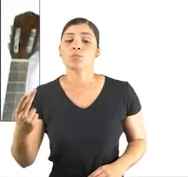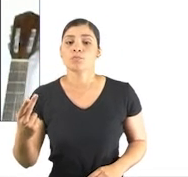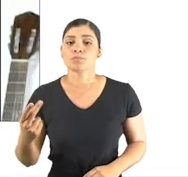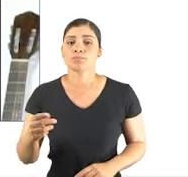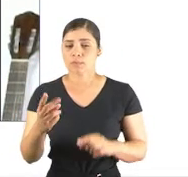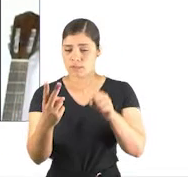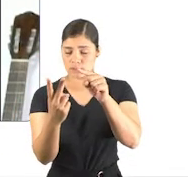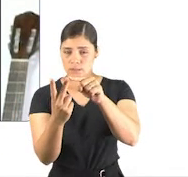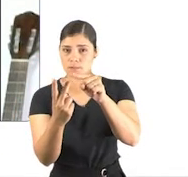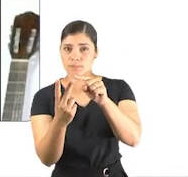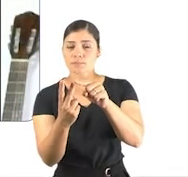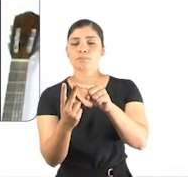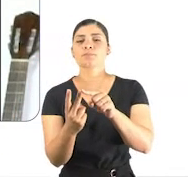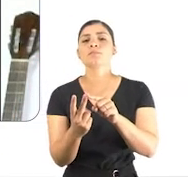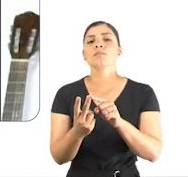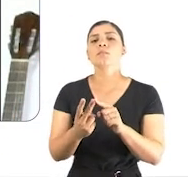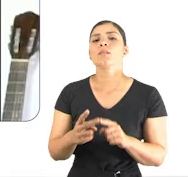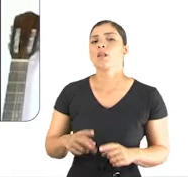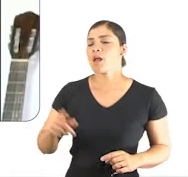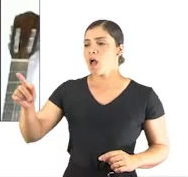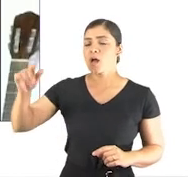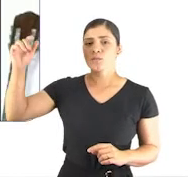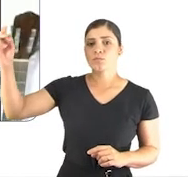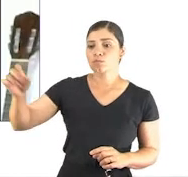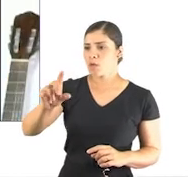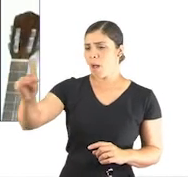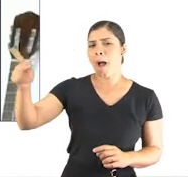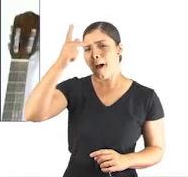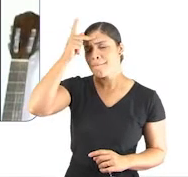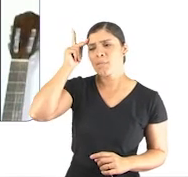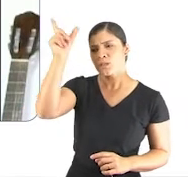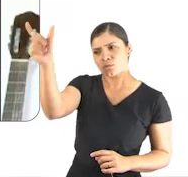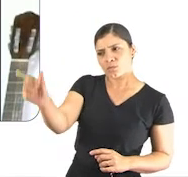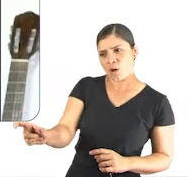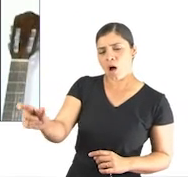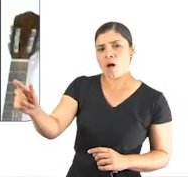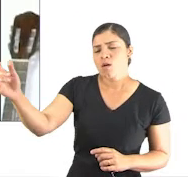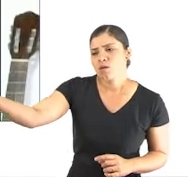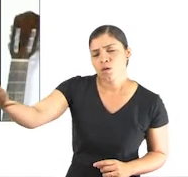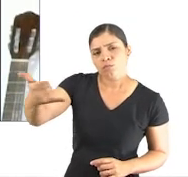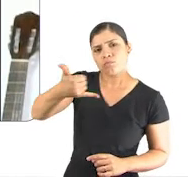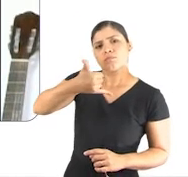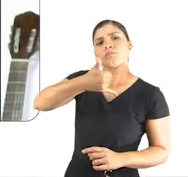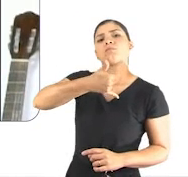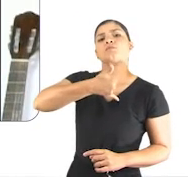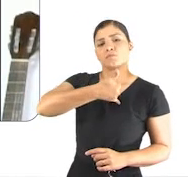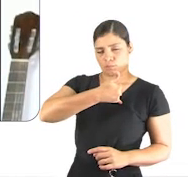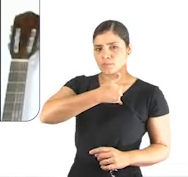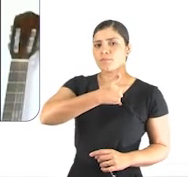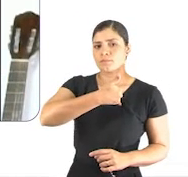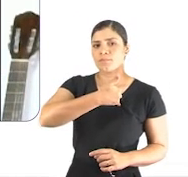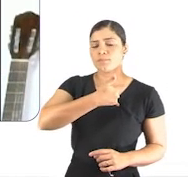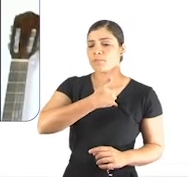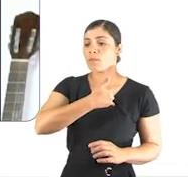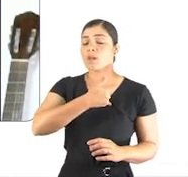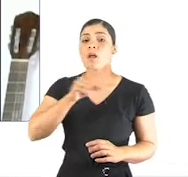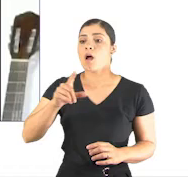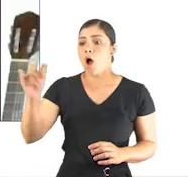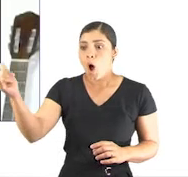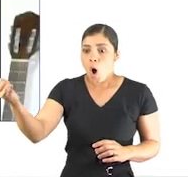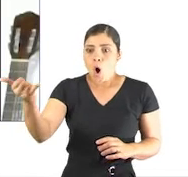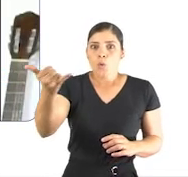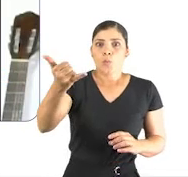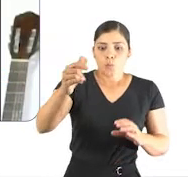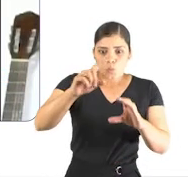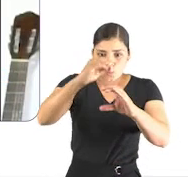retorno do fornecedor, ele automaticamente, diariamente, ele volta essa informação direto no SAP.